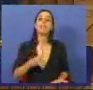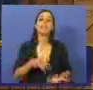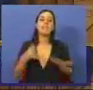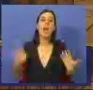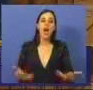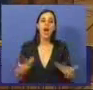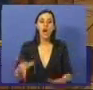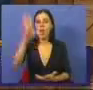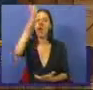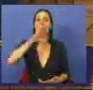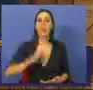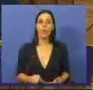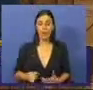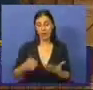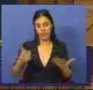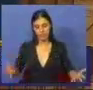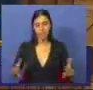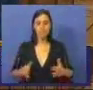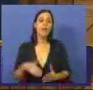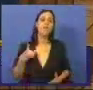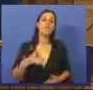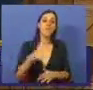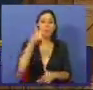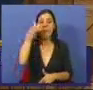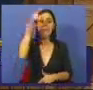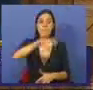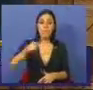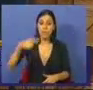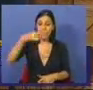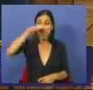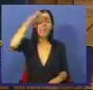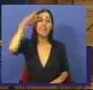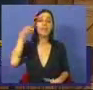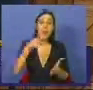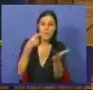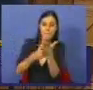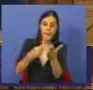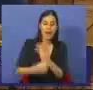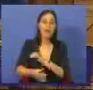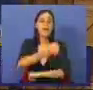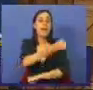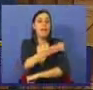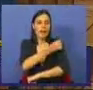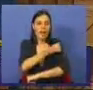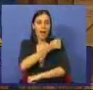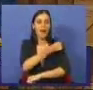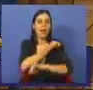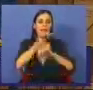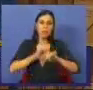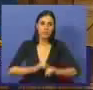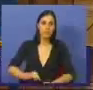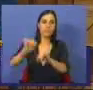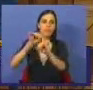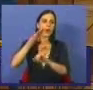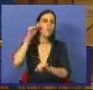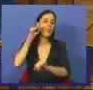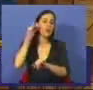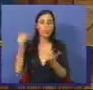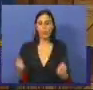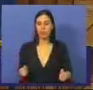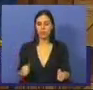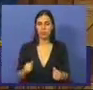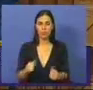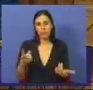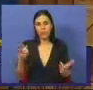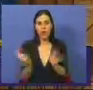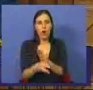Governo, vamos então fazer com que as pessoas que têm dificuldades em pagar a casa entreguem a casa aos bancos, às sociedades